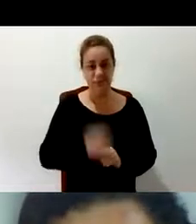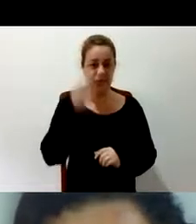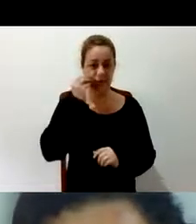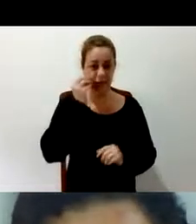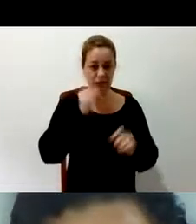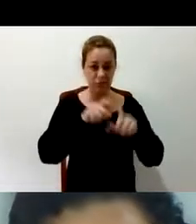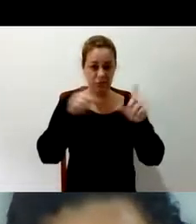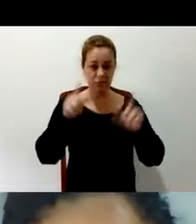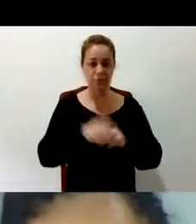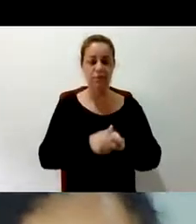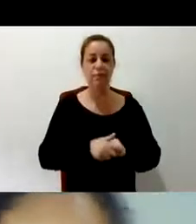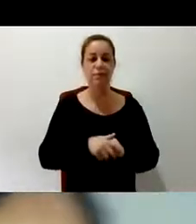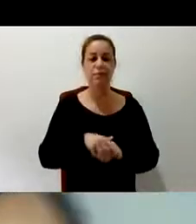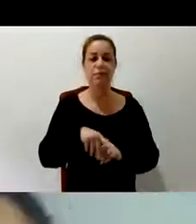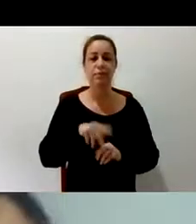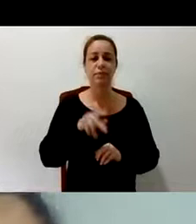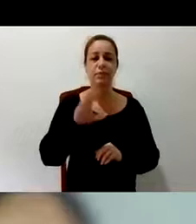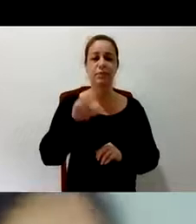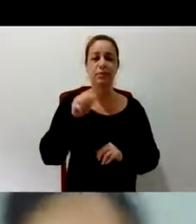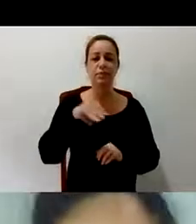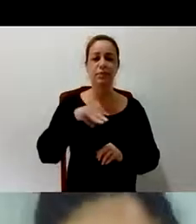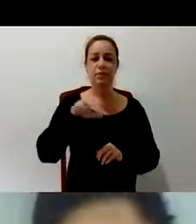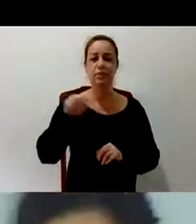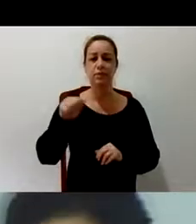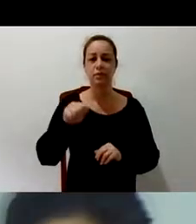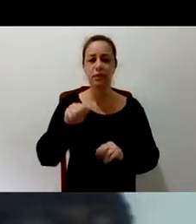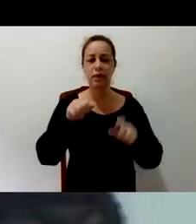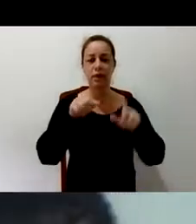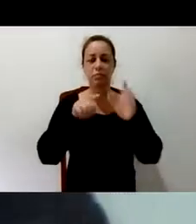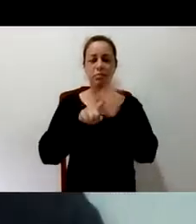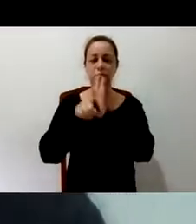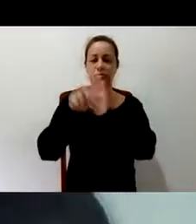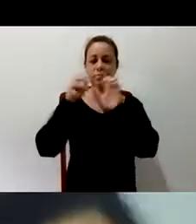A Camila, que está lá vigiando o chat lá das perguntas, falou que